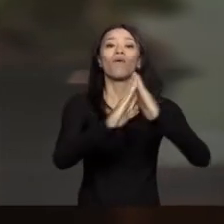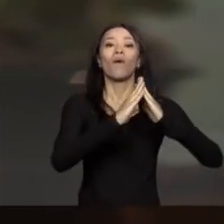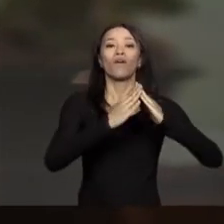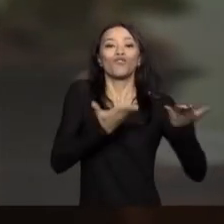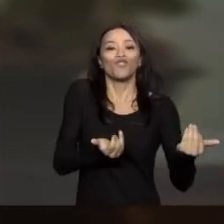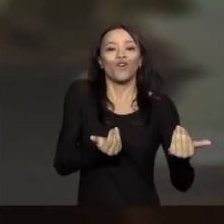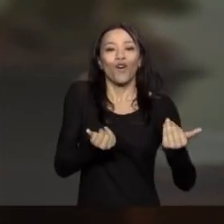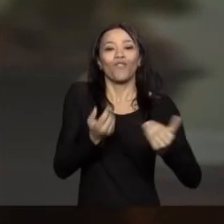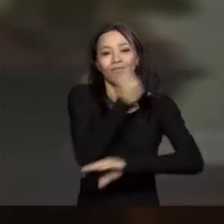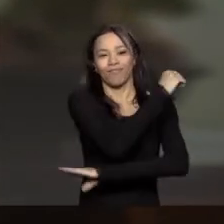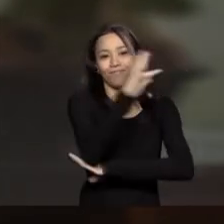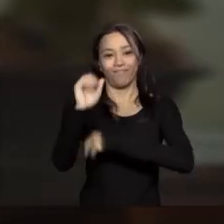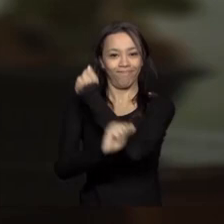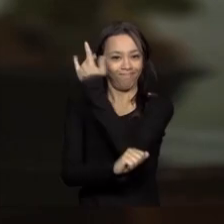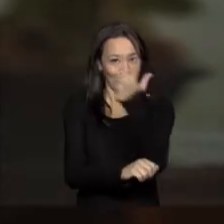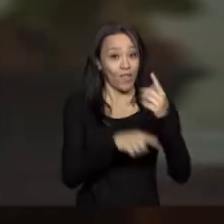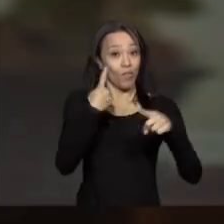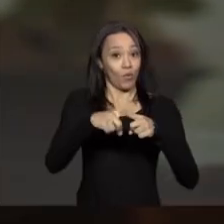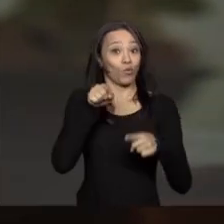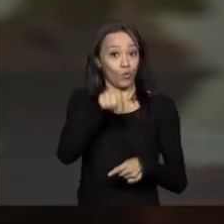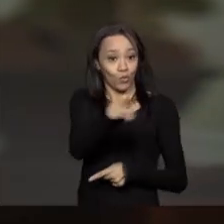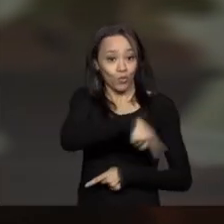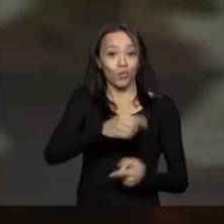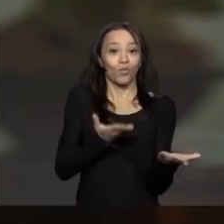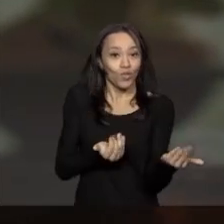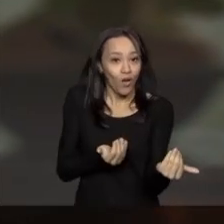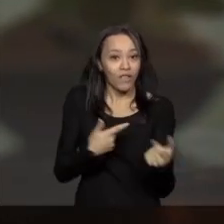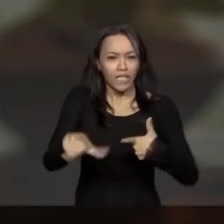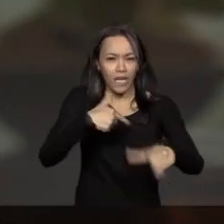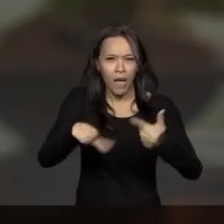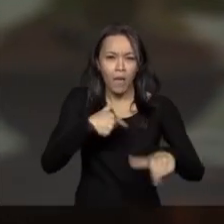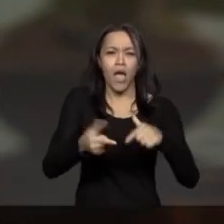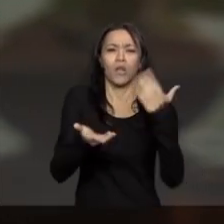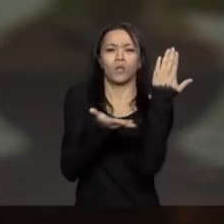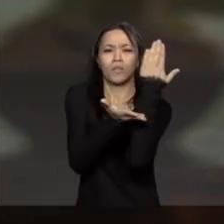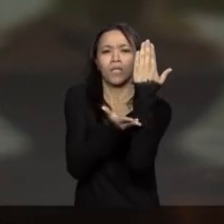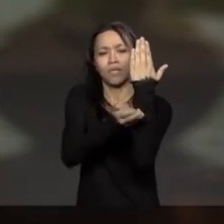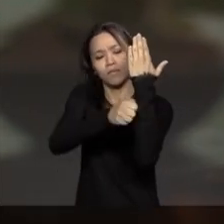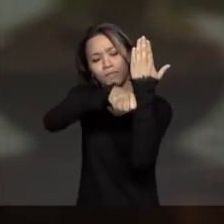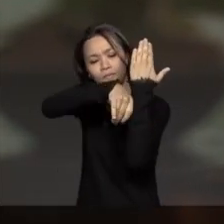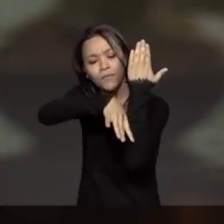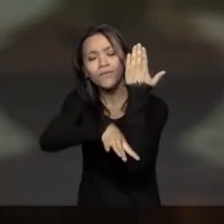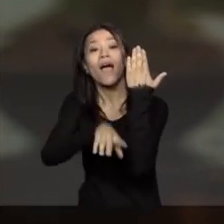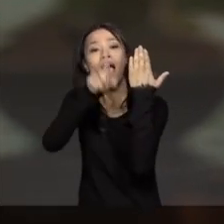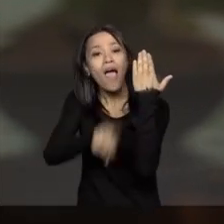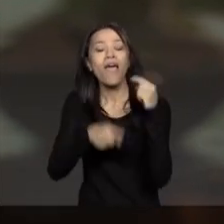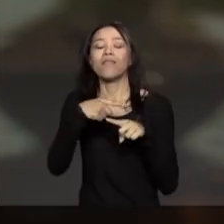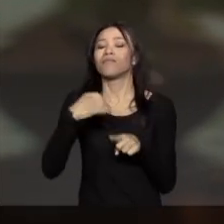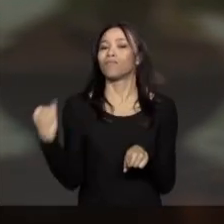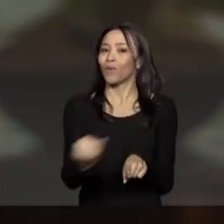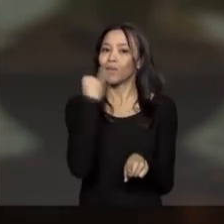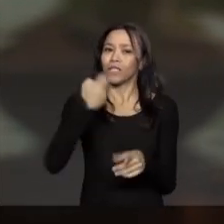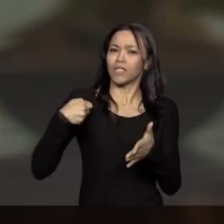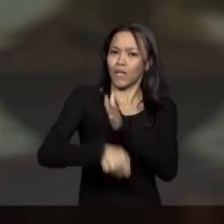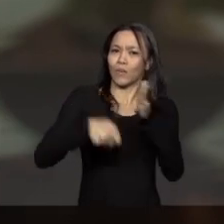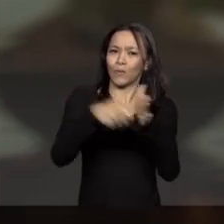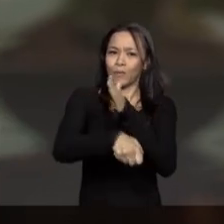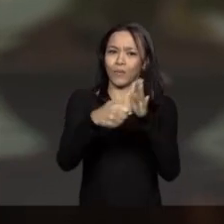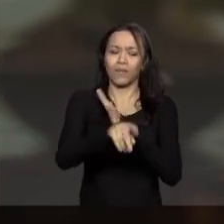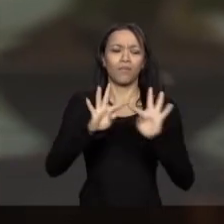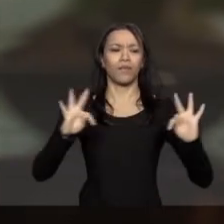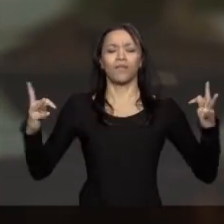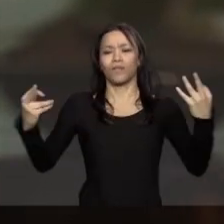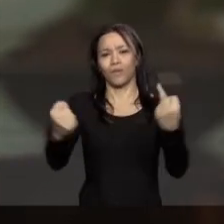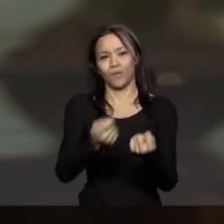da floresta pois o protagonismos dos jovens extrativistas nesta luta será fundamental para